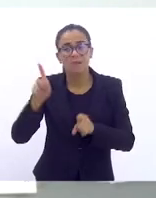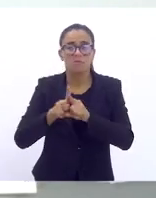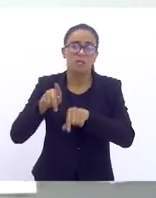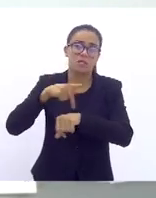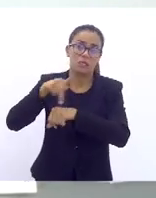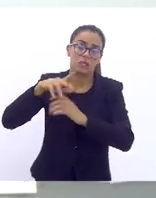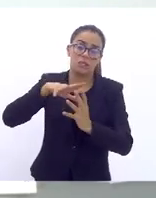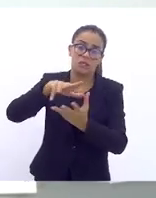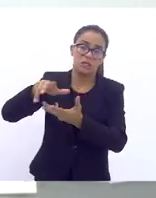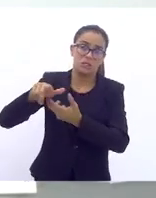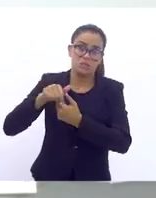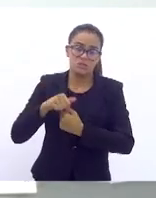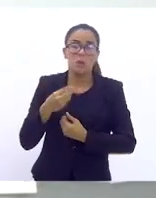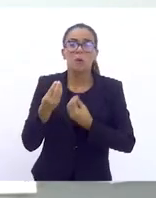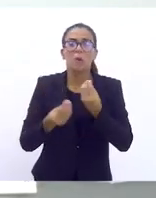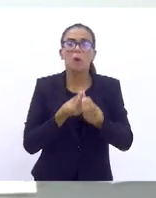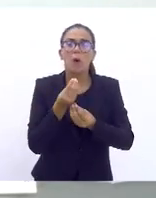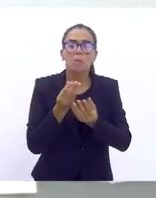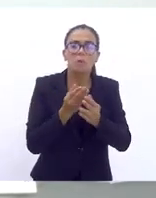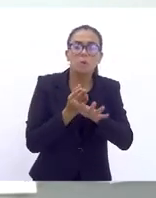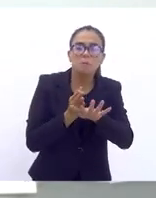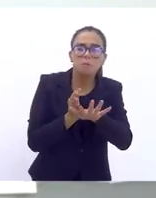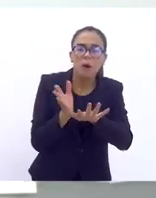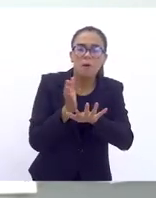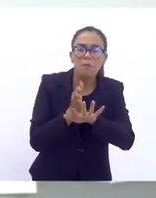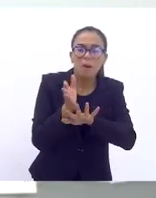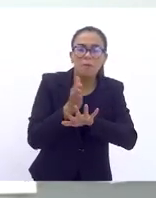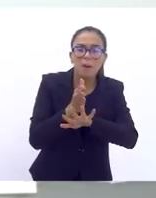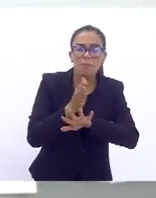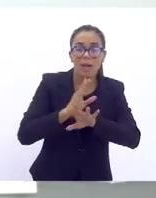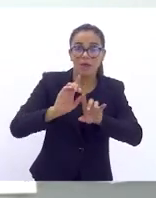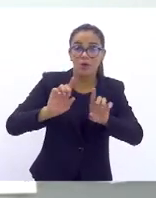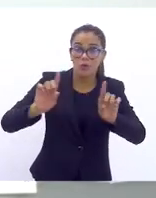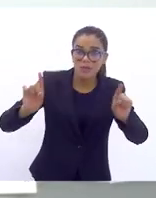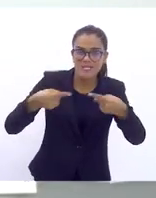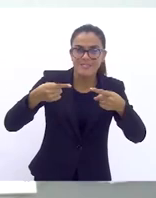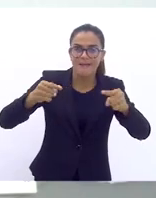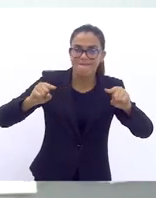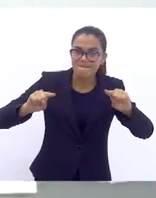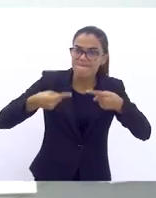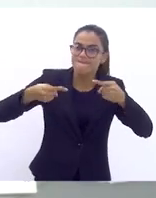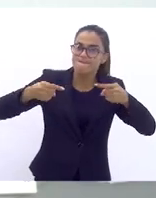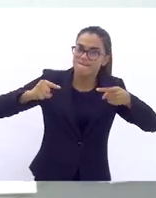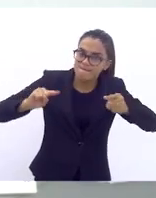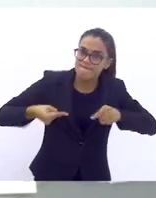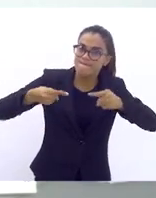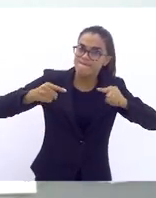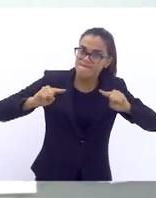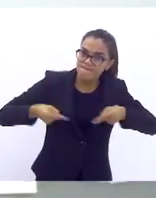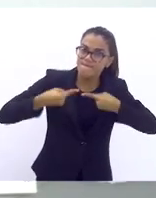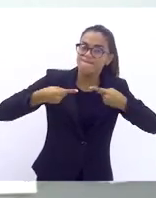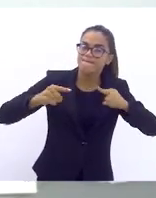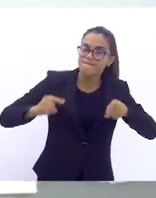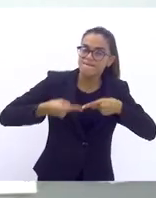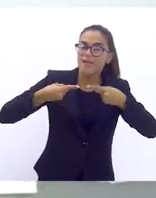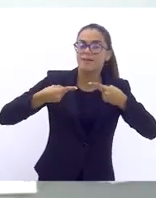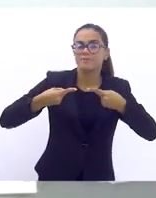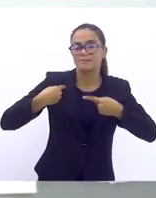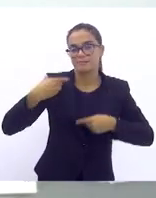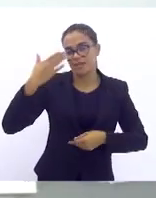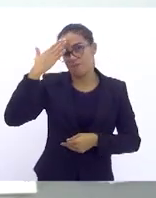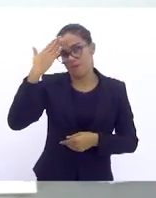os caminhos a serem seguidos os desafios que nós precisamos enfrentar